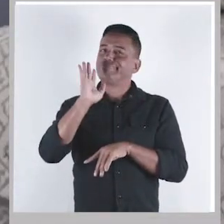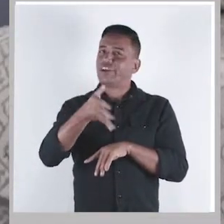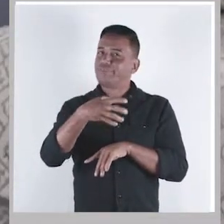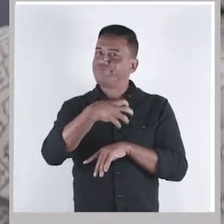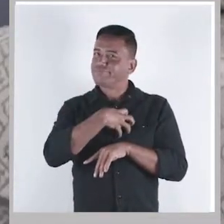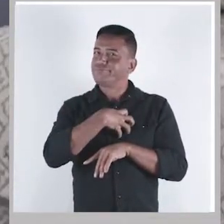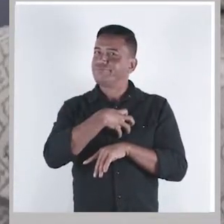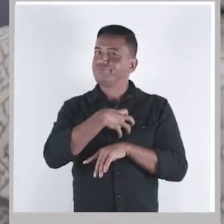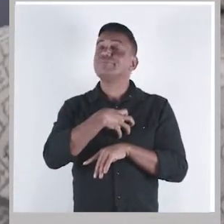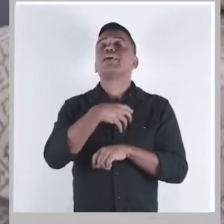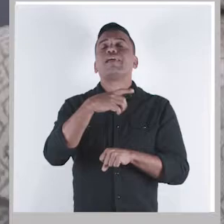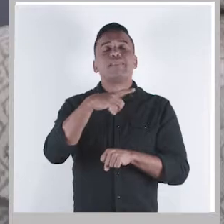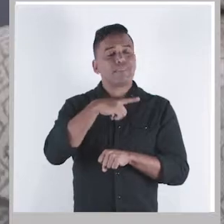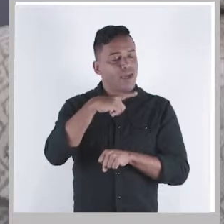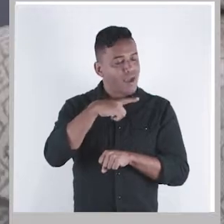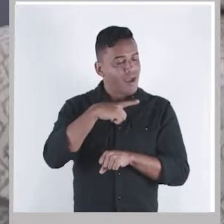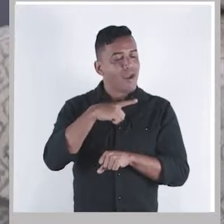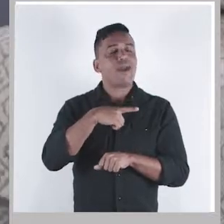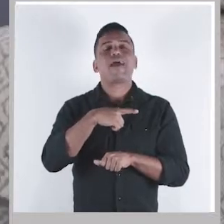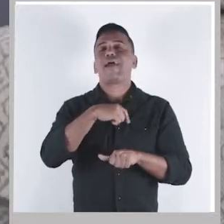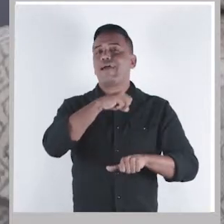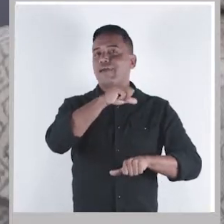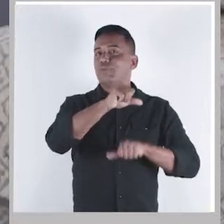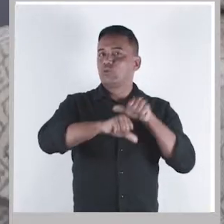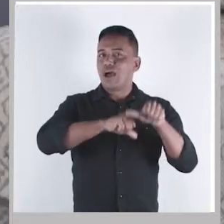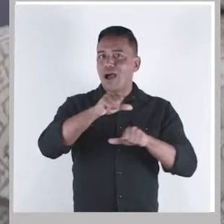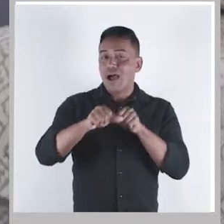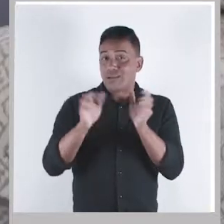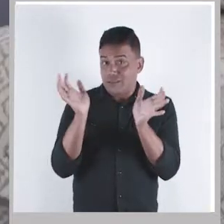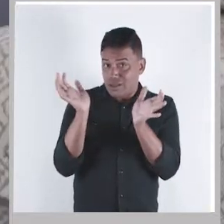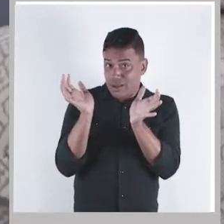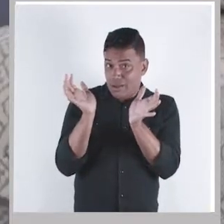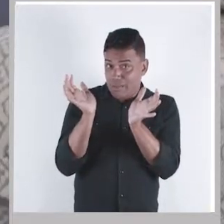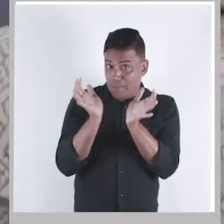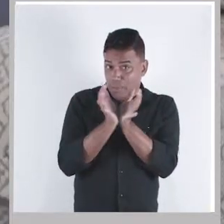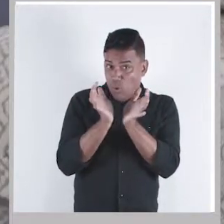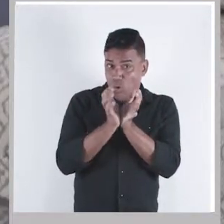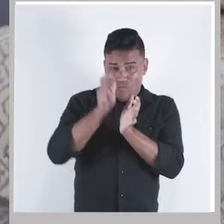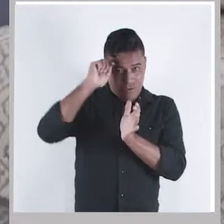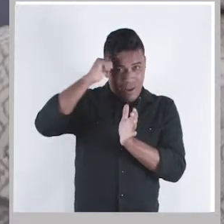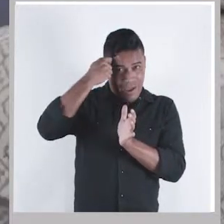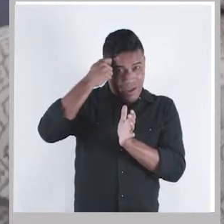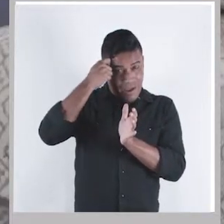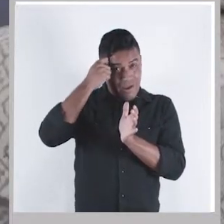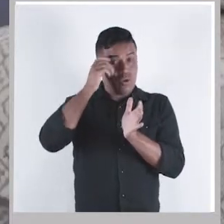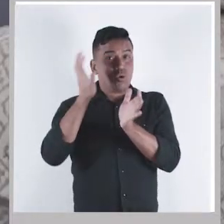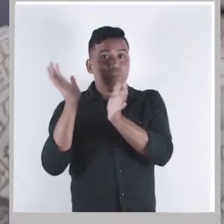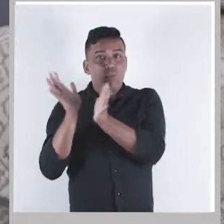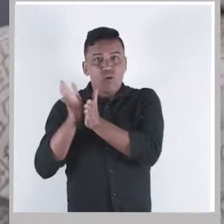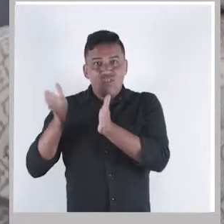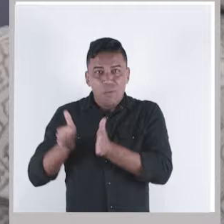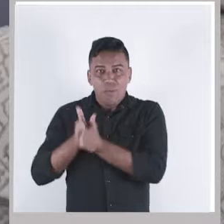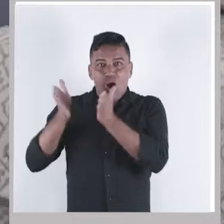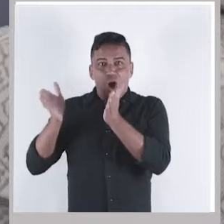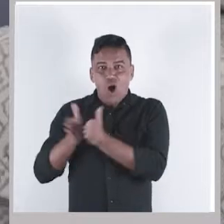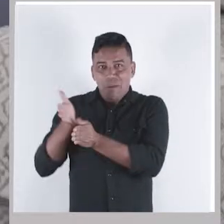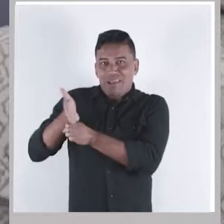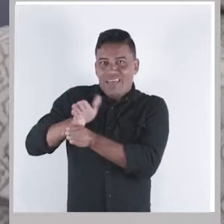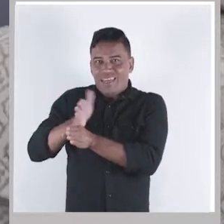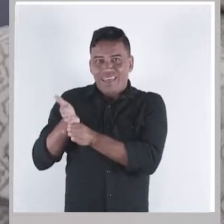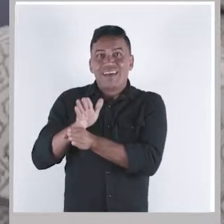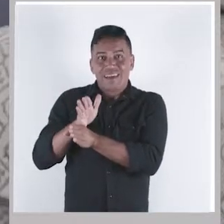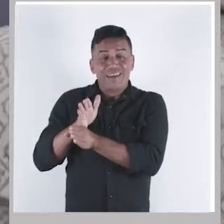que eu acho que o próprio mercado já percebeu, né? E porque essas pessoas sempre escreveram,